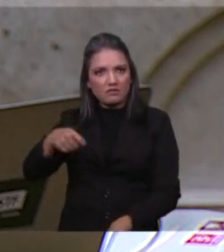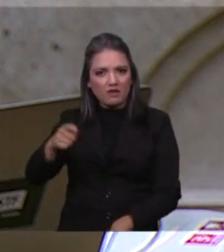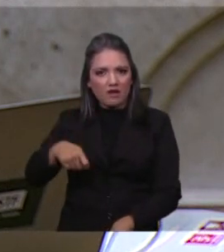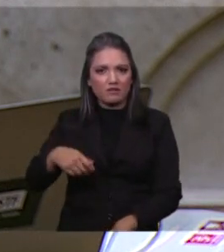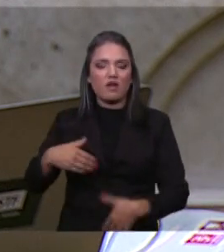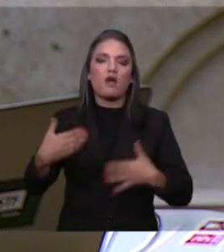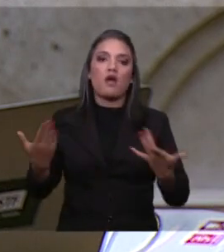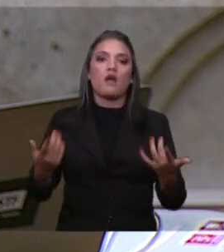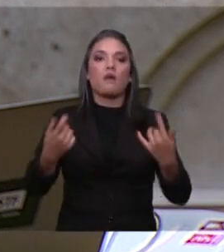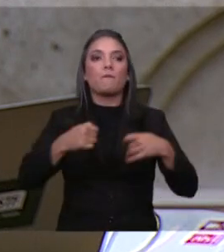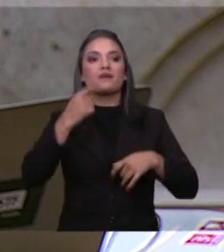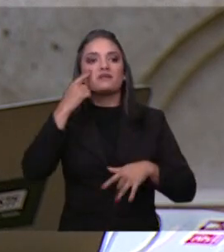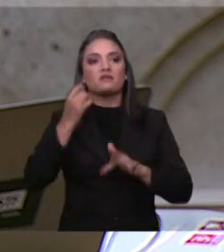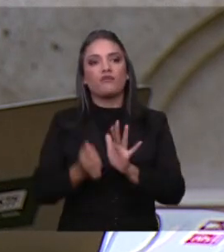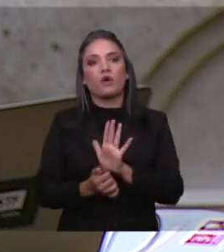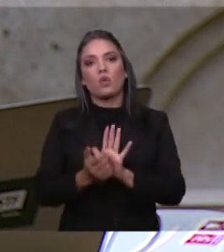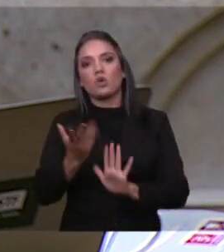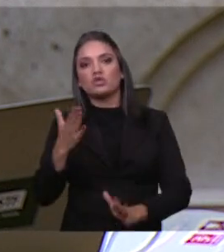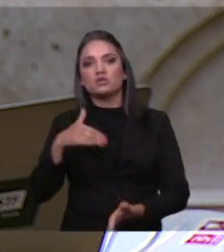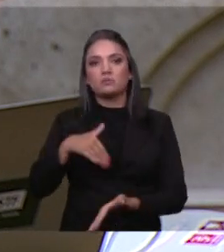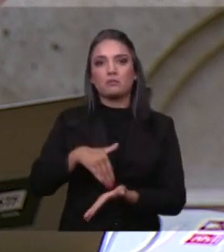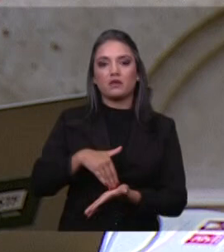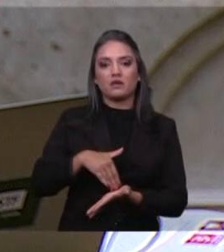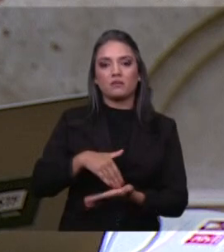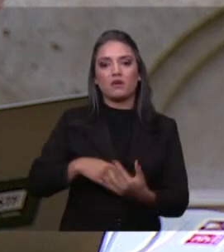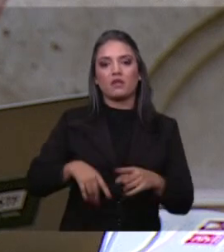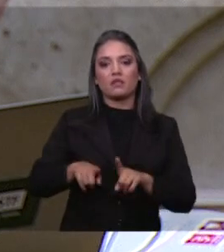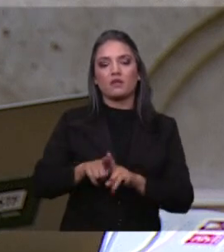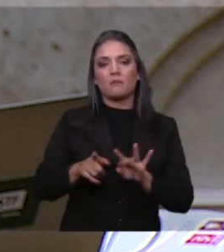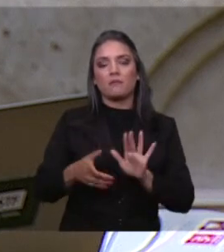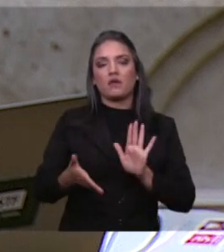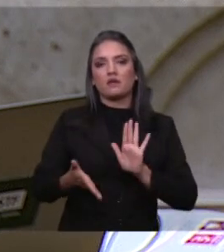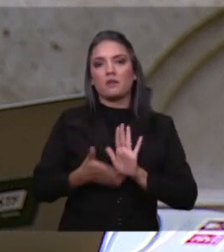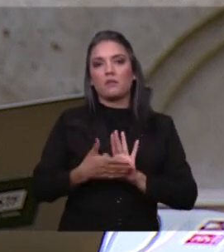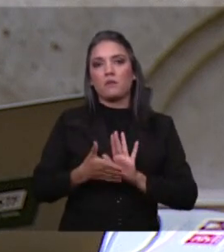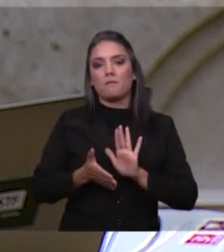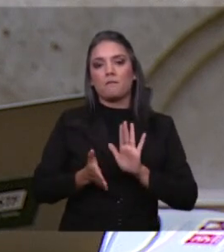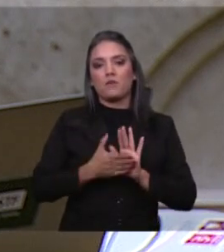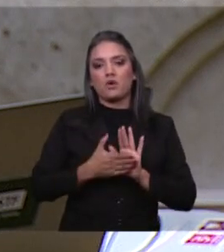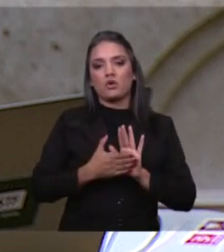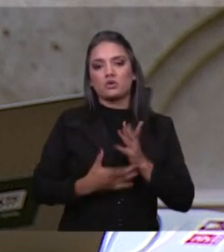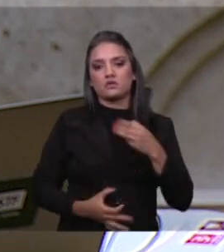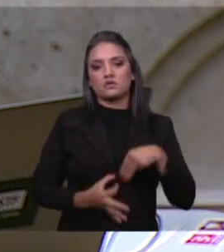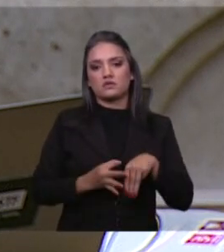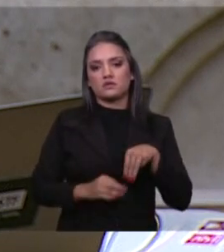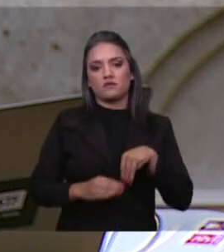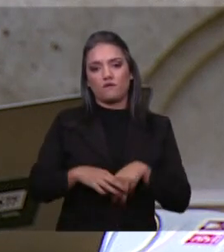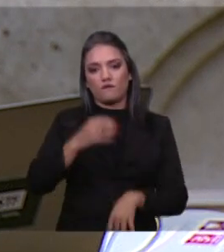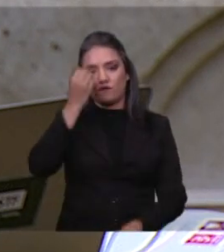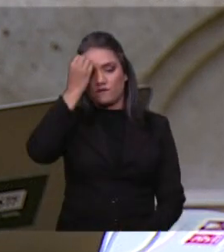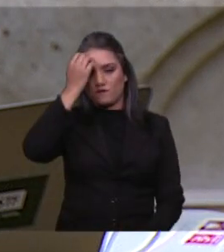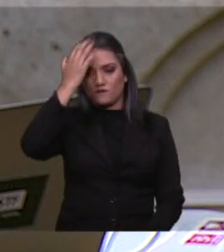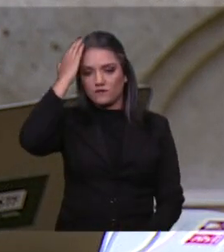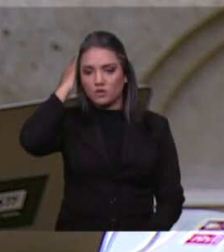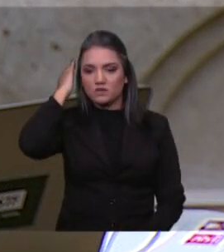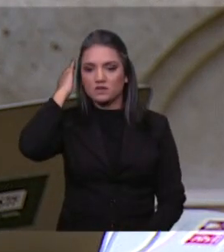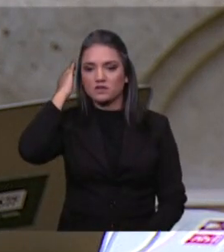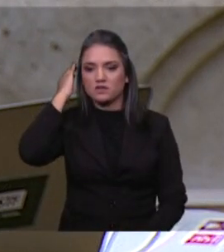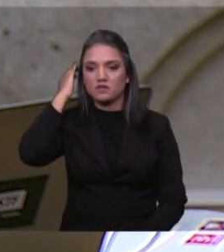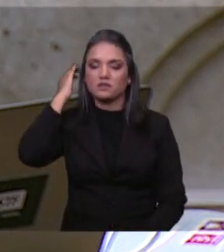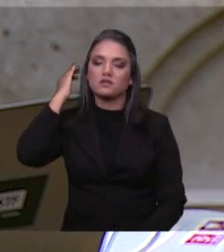do quórum e temos a questão da proposta em si do ministro Fux quanto